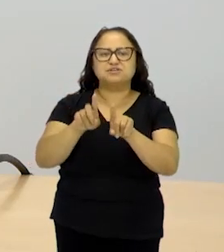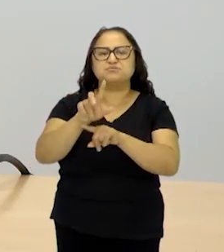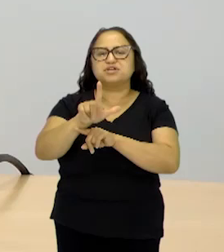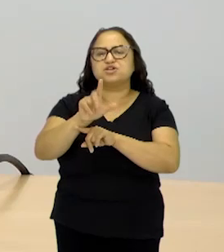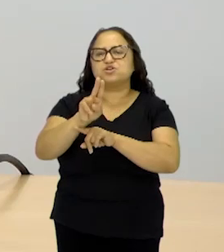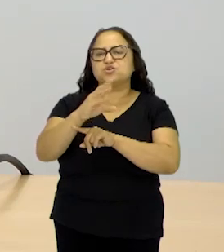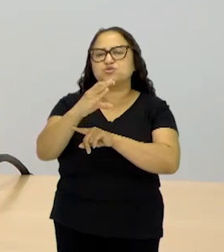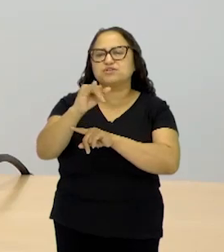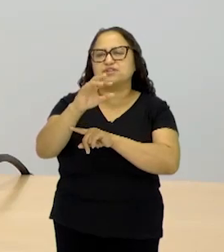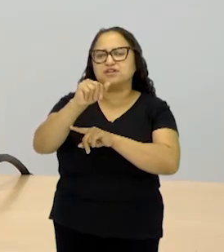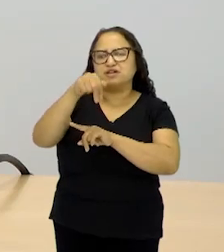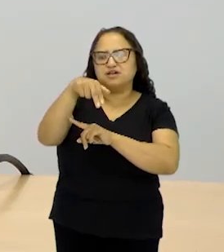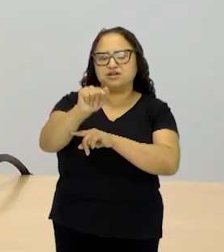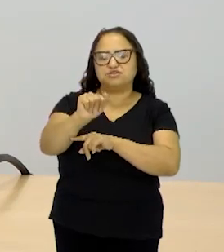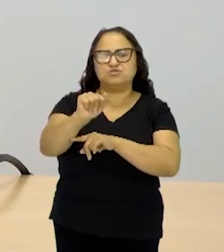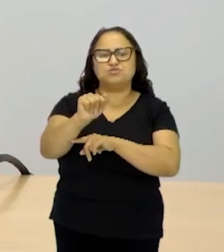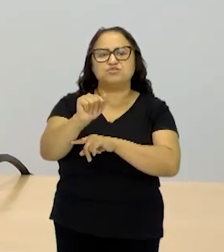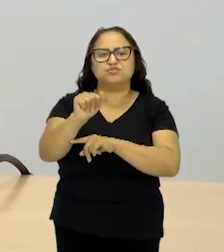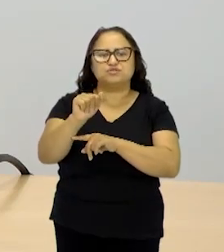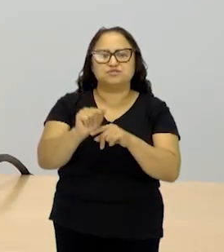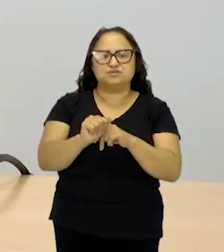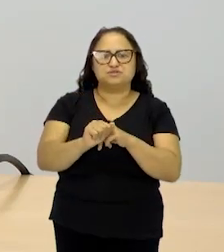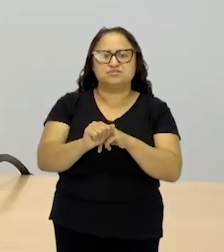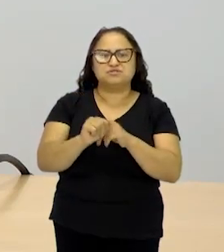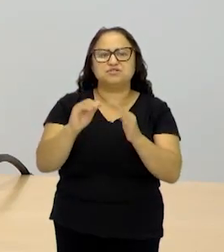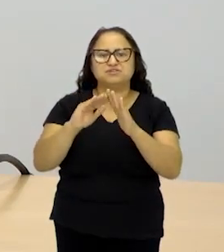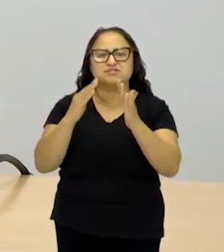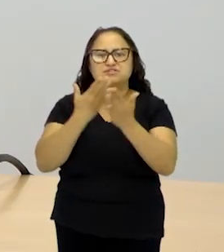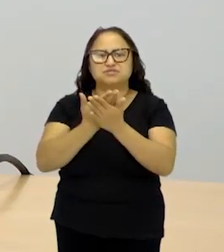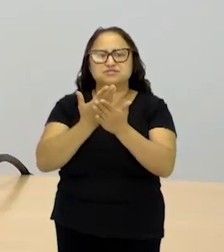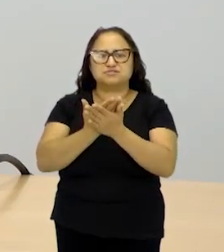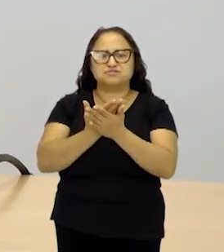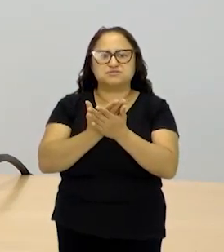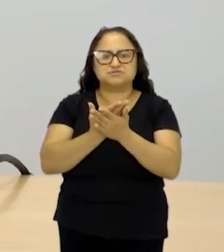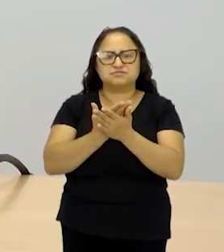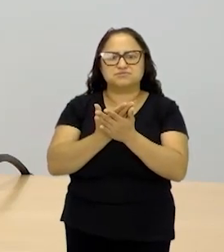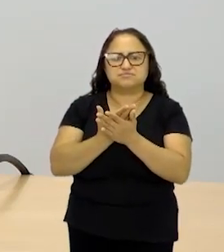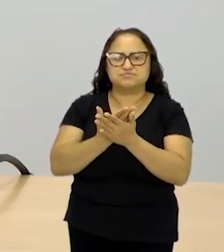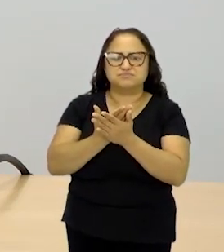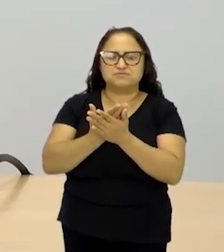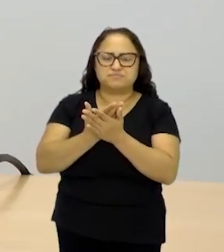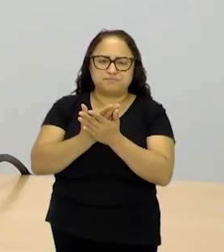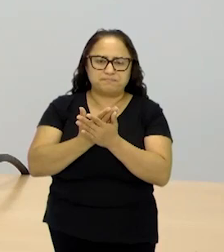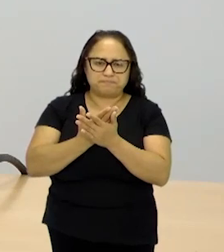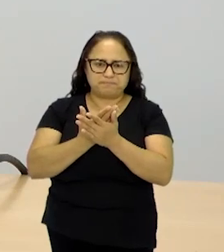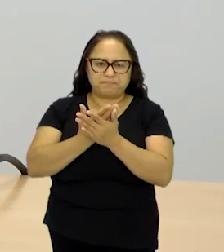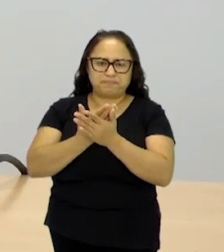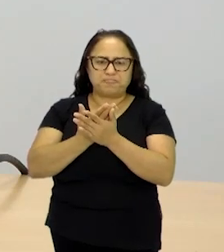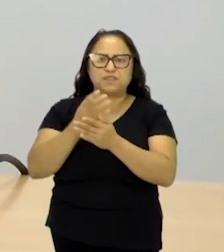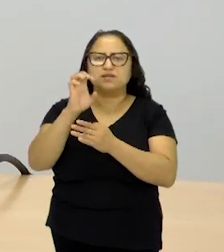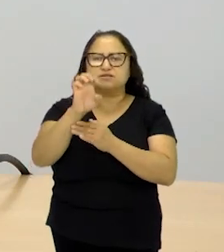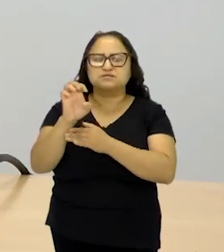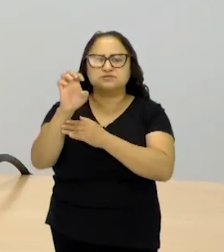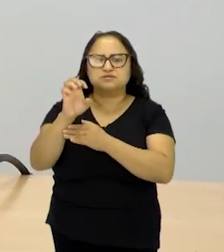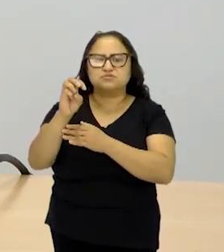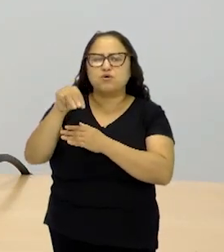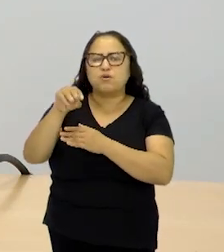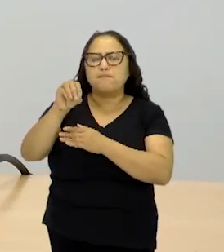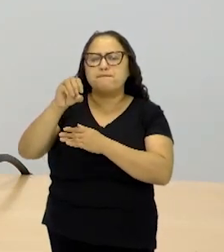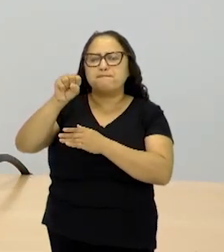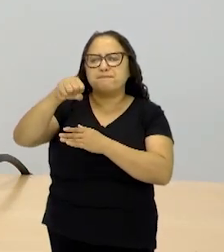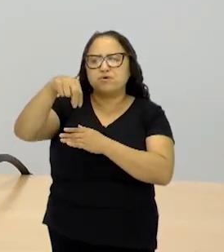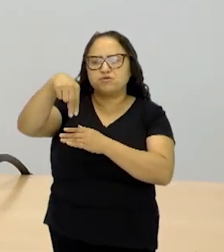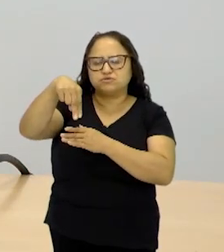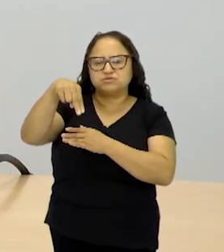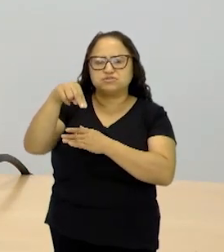da escola, deixa eu ver que escola que é a dele que eu perdi aqui, né? O Luciano está acompanhando, ele é da Escola Estadual Monsenhor Jerônimo